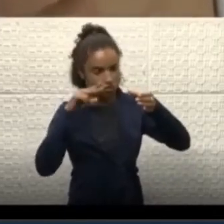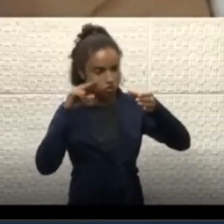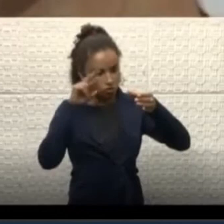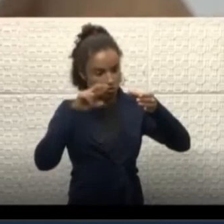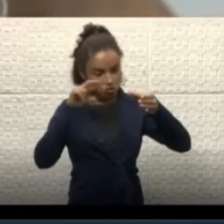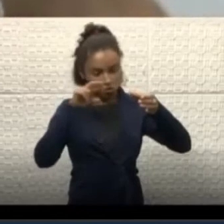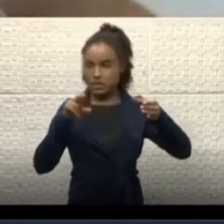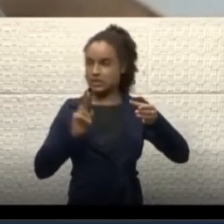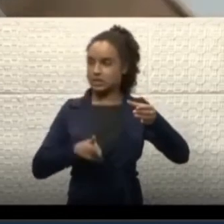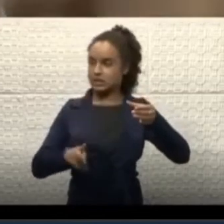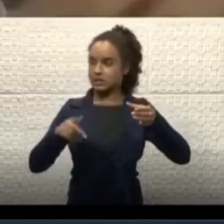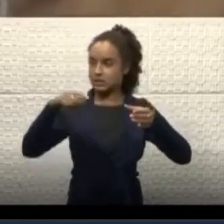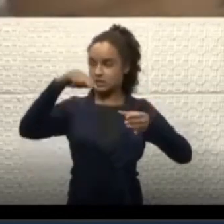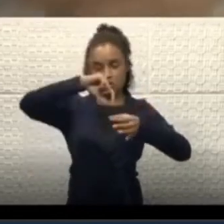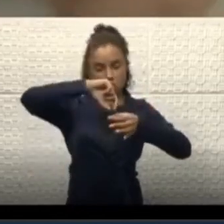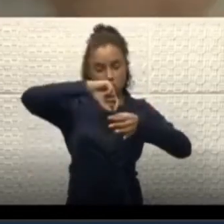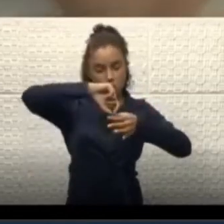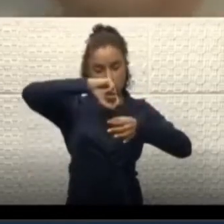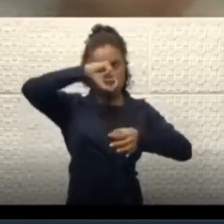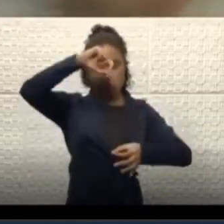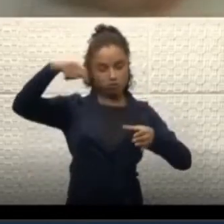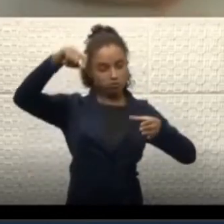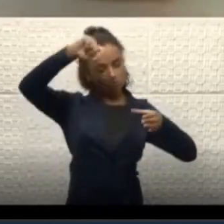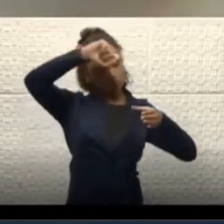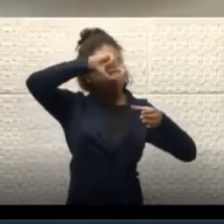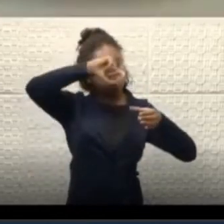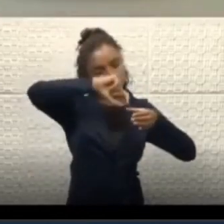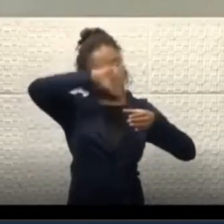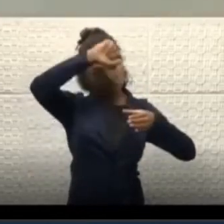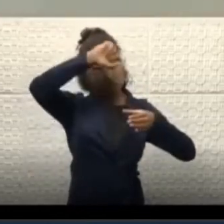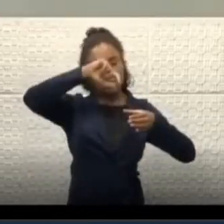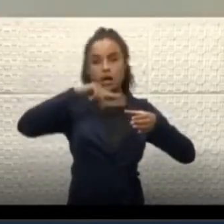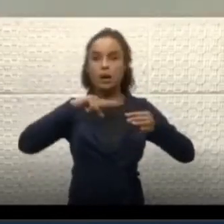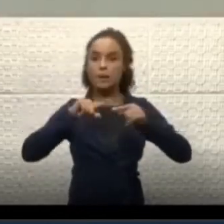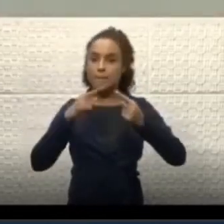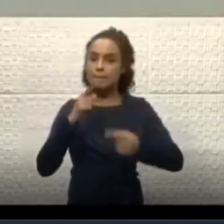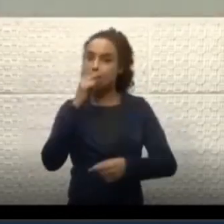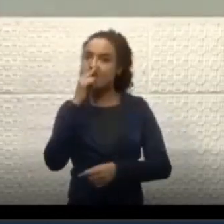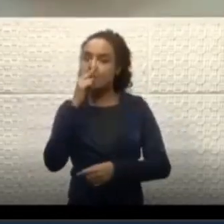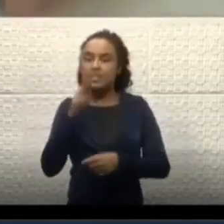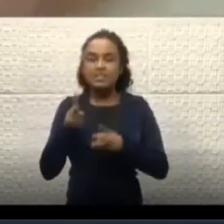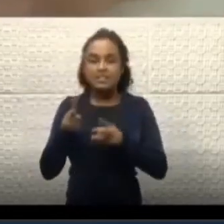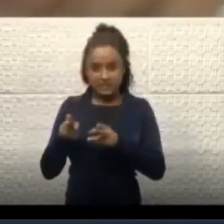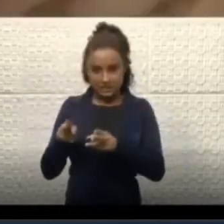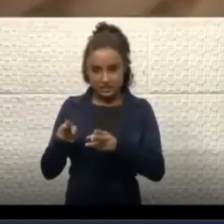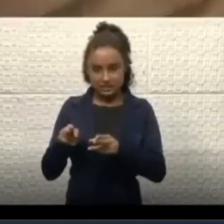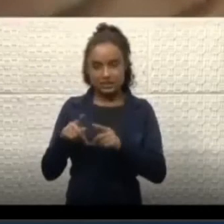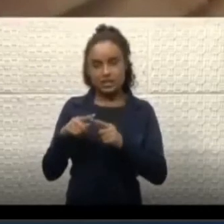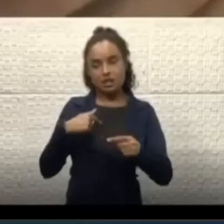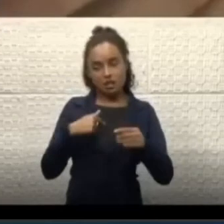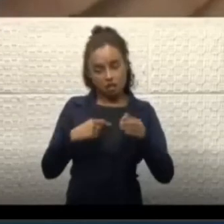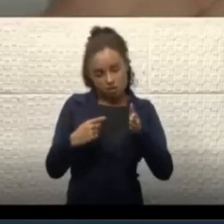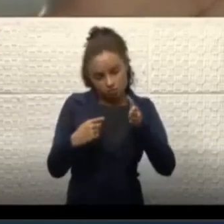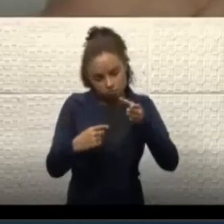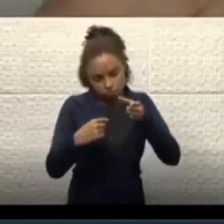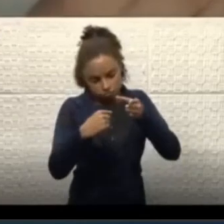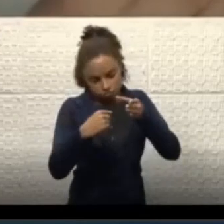ela não ser 100% correta, ela é muito próximo do ideal. Então, eu vou